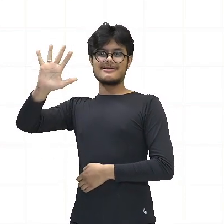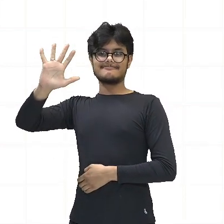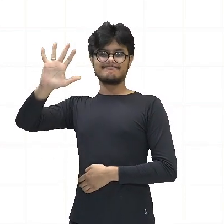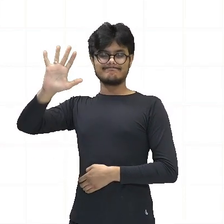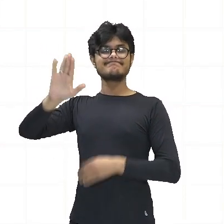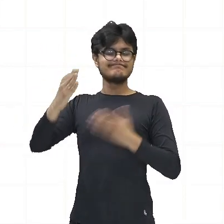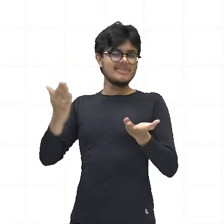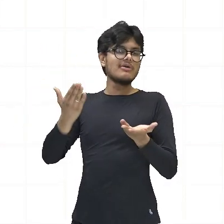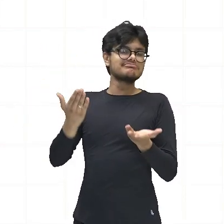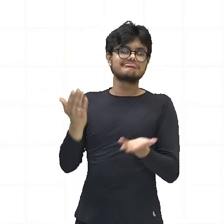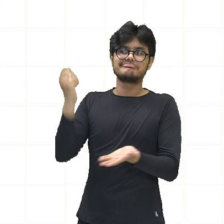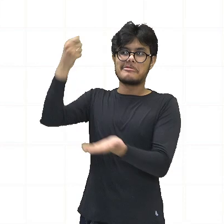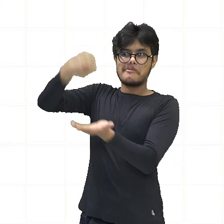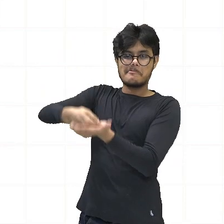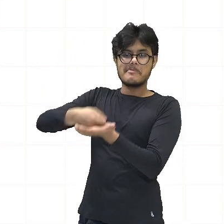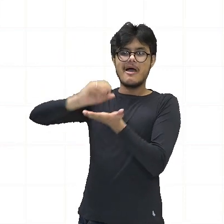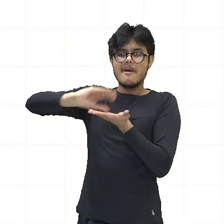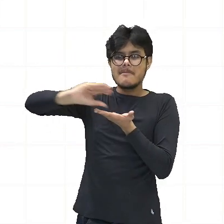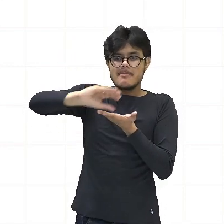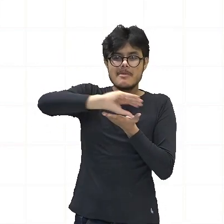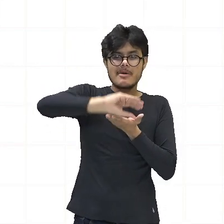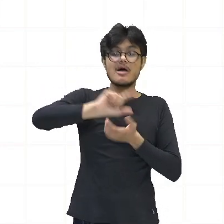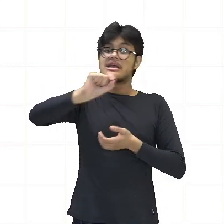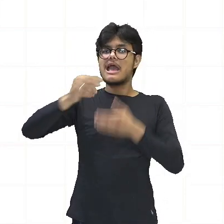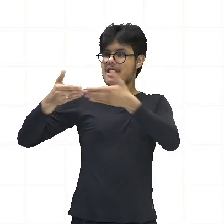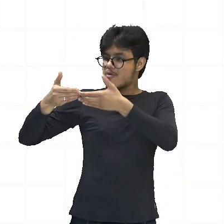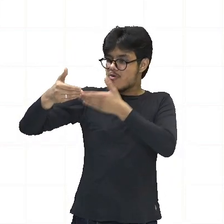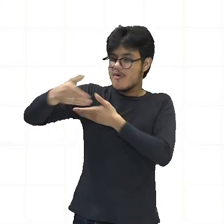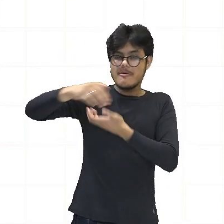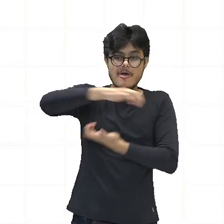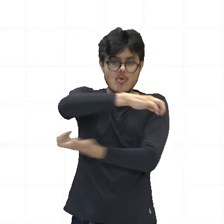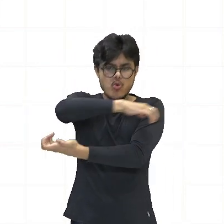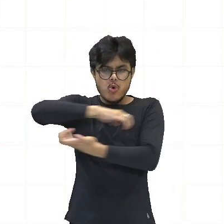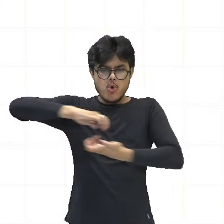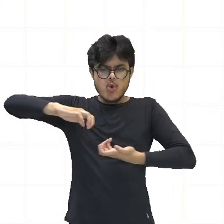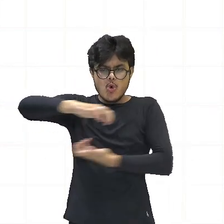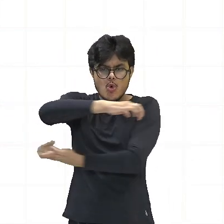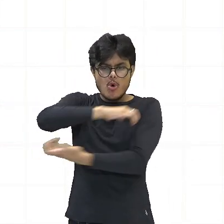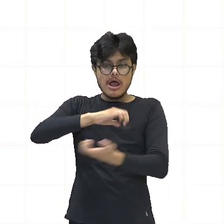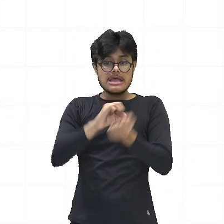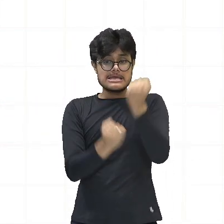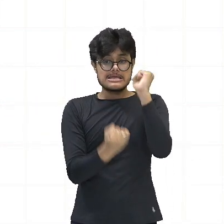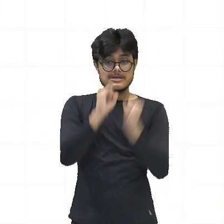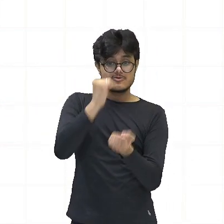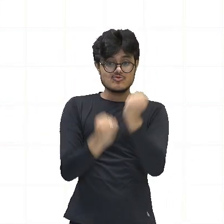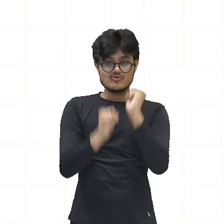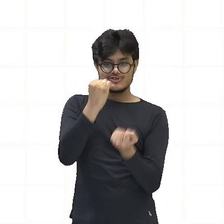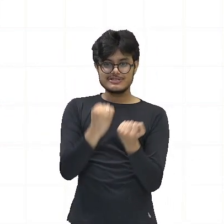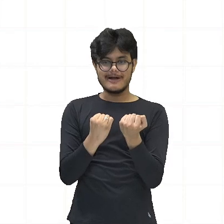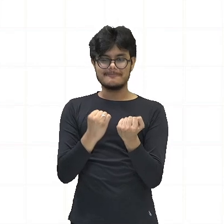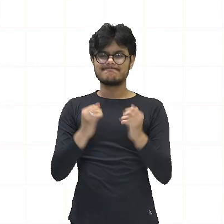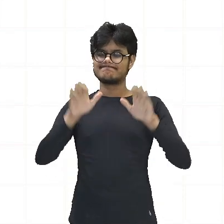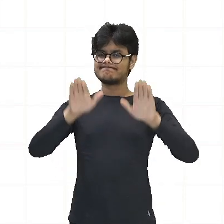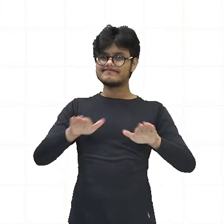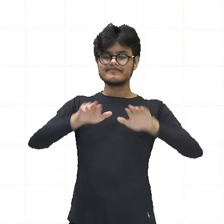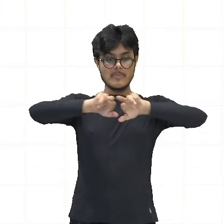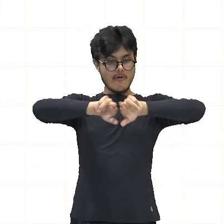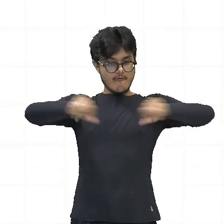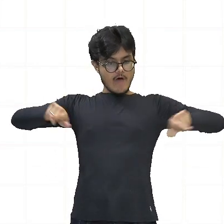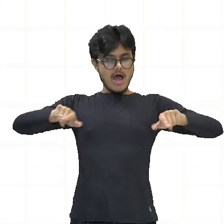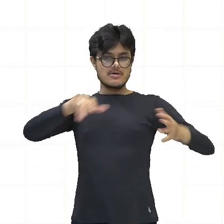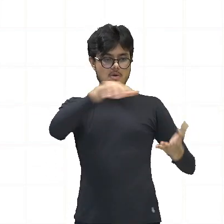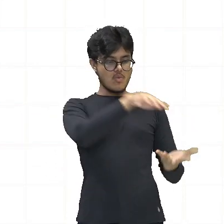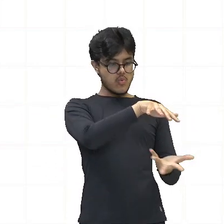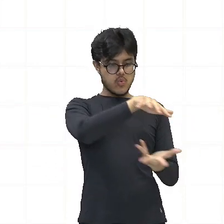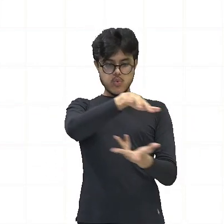financiar a chamada Revolução Industrial. Então, várias áreas do mundo